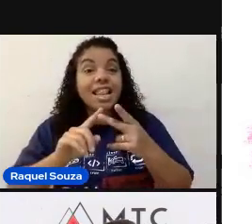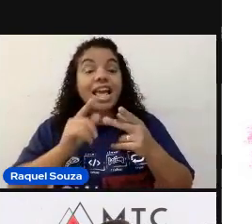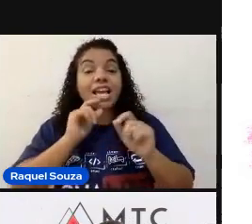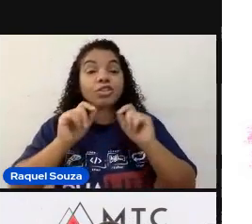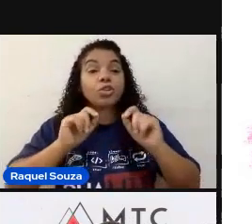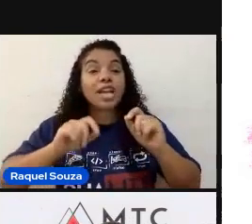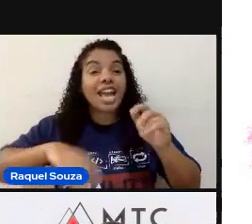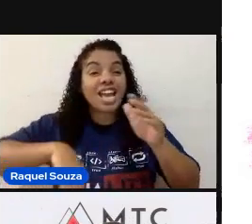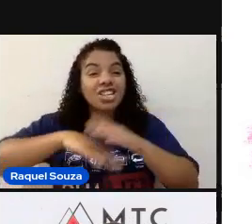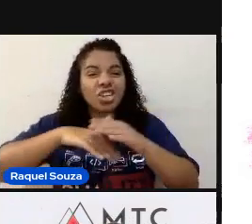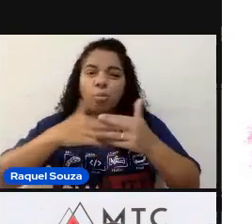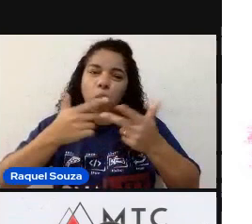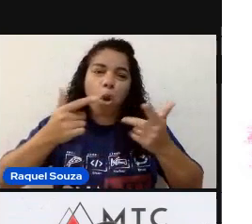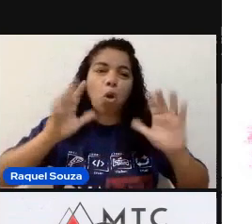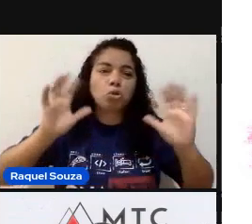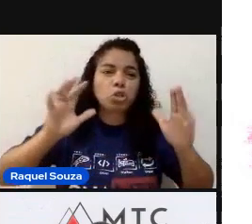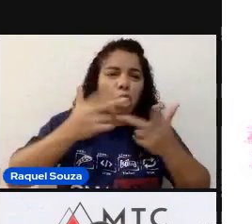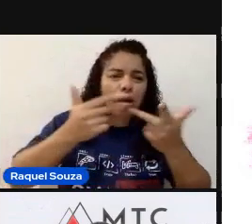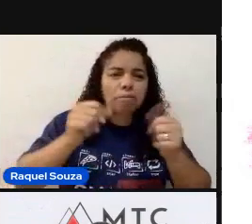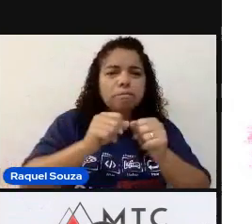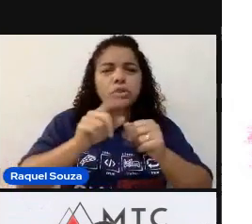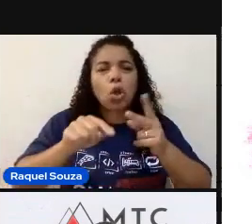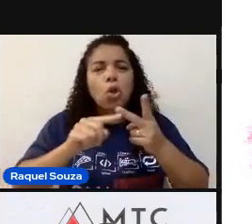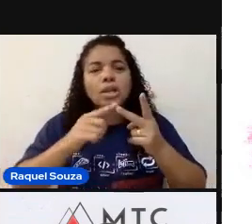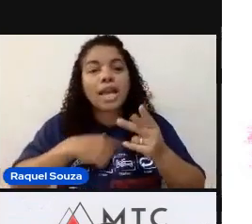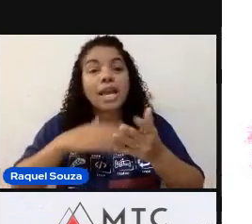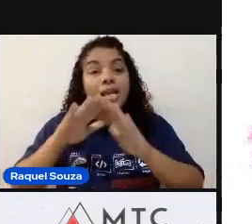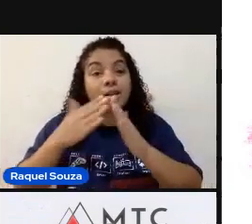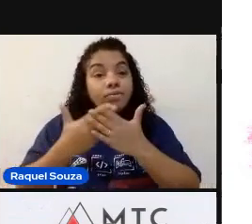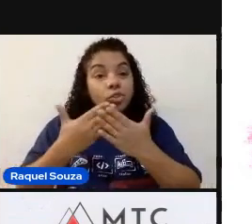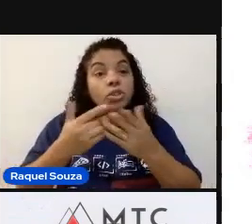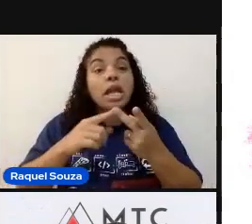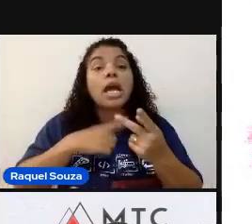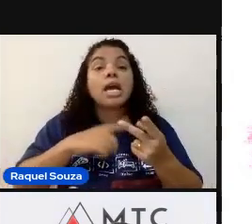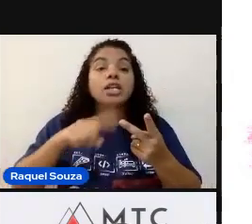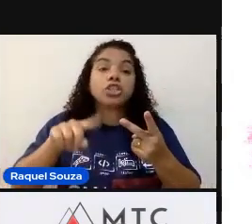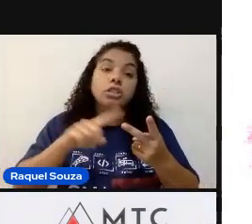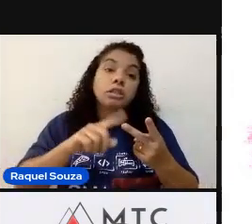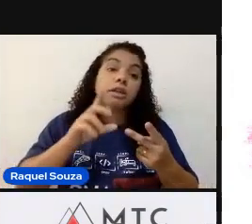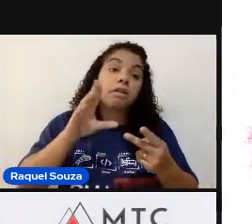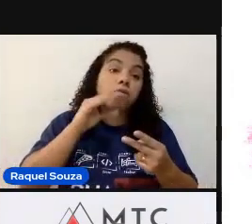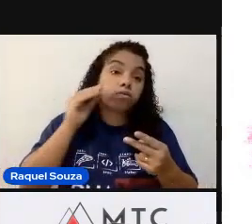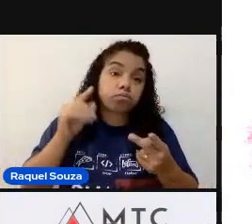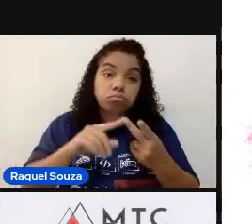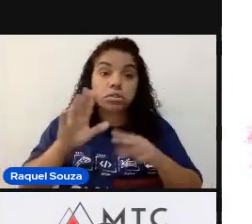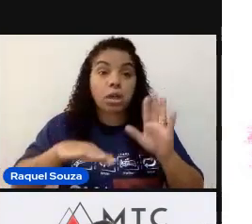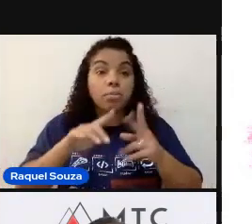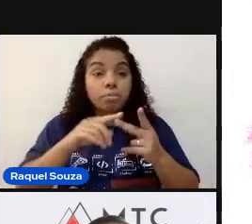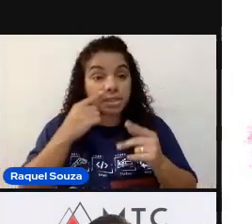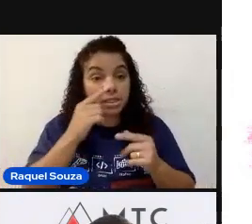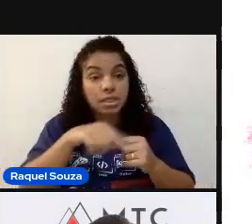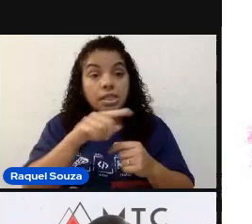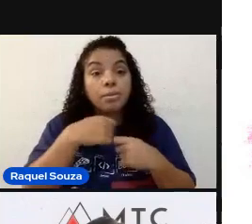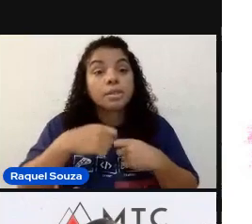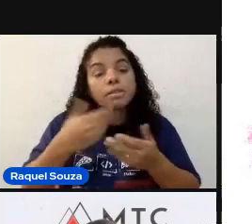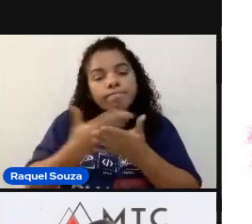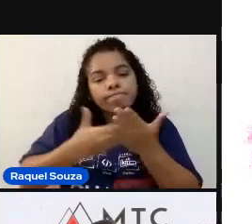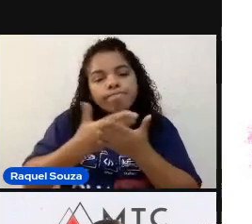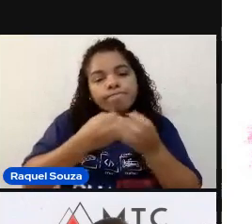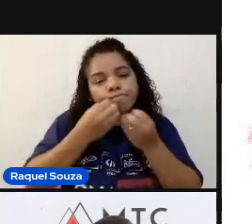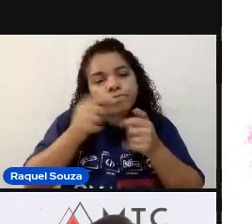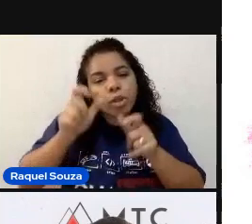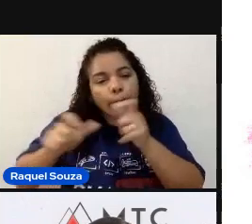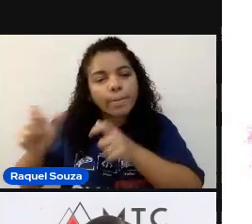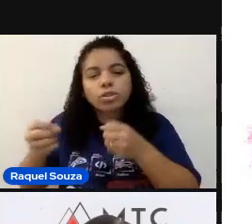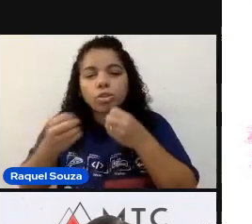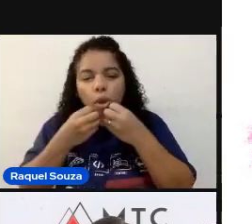estudantes e funcionários. Então, por isso que a gente tem que fazer o tratamento com as pessoas certas, um psicólogo bom, um